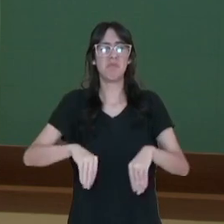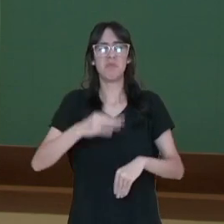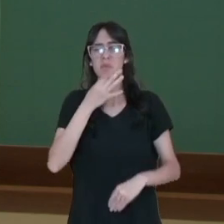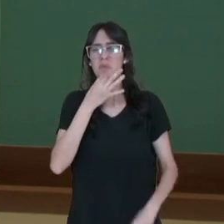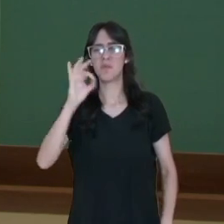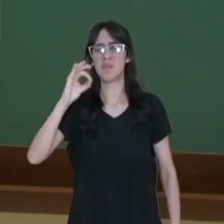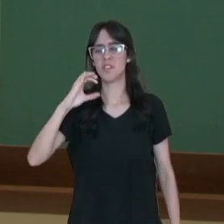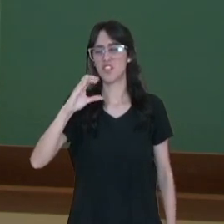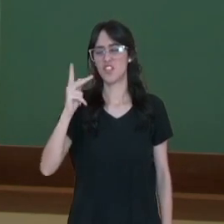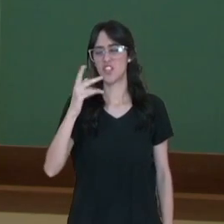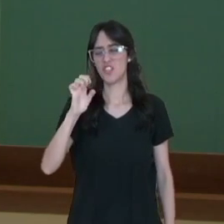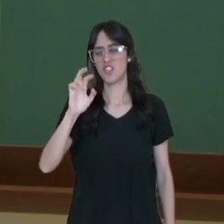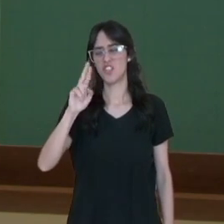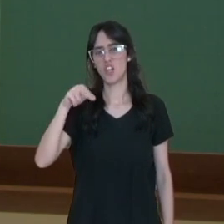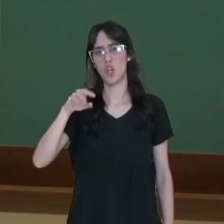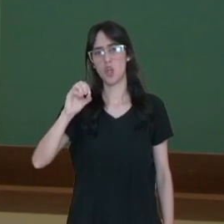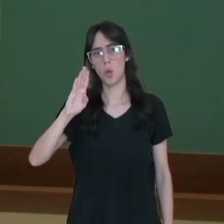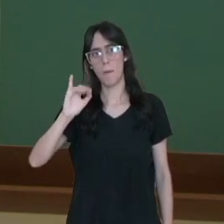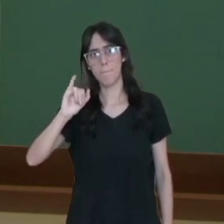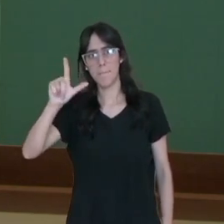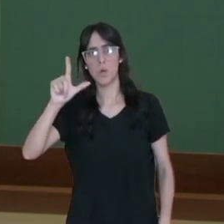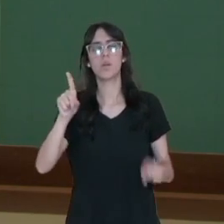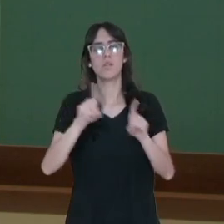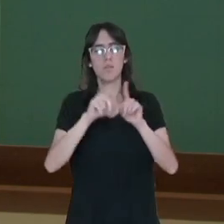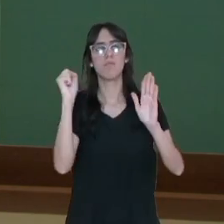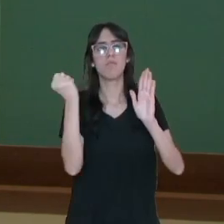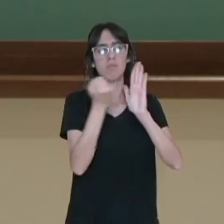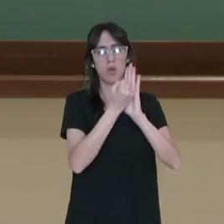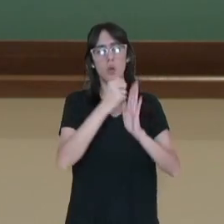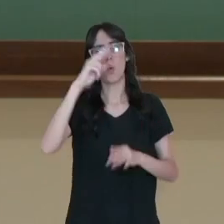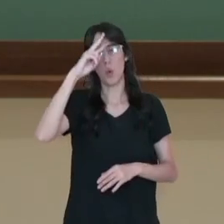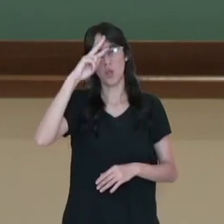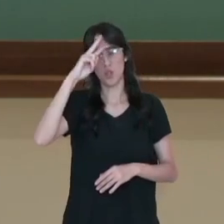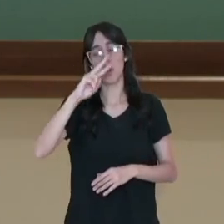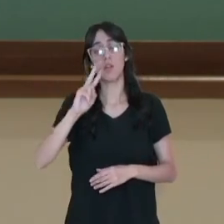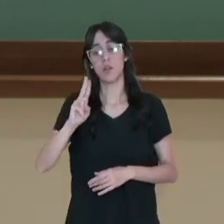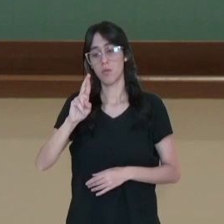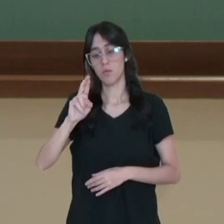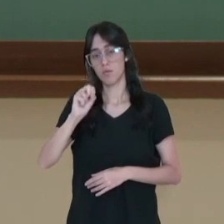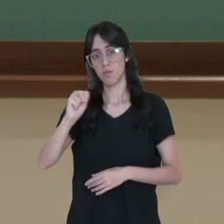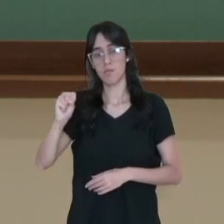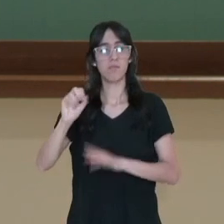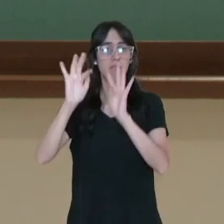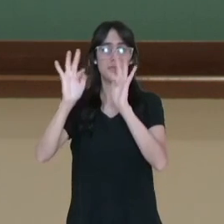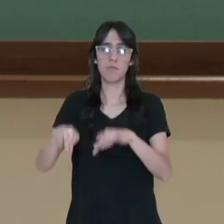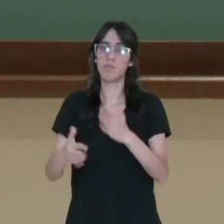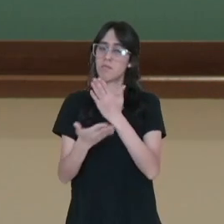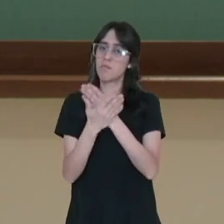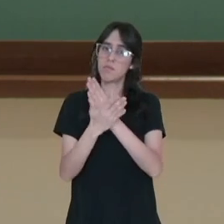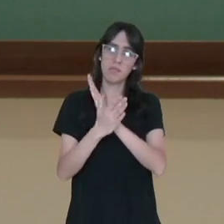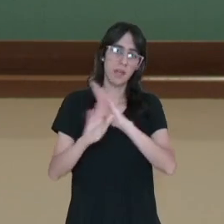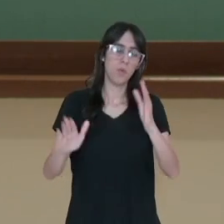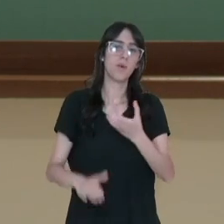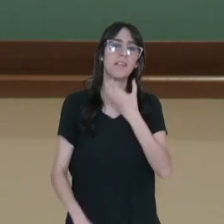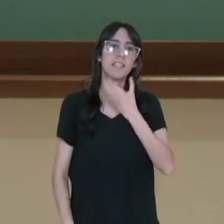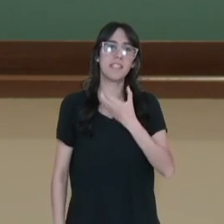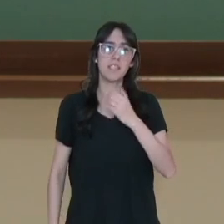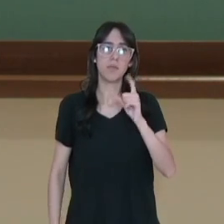1986 na usina nuclear, também marcou essa crise da União Soviética. União Soviética que chegou ao fim no Natal